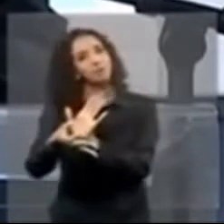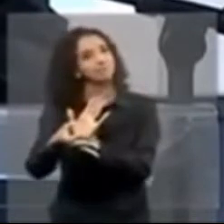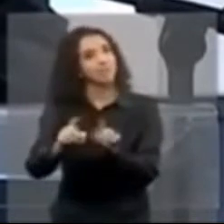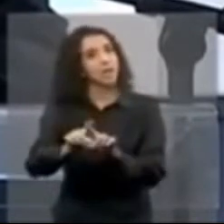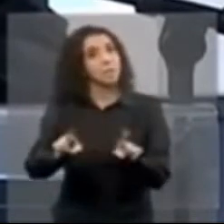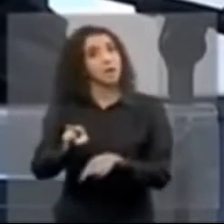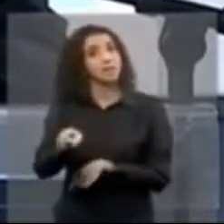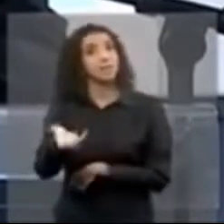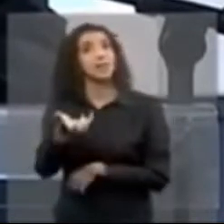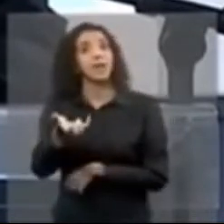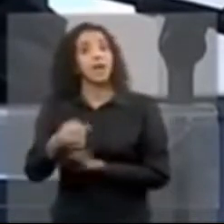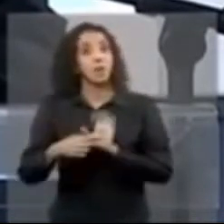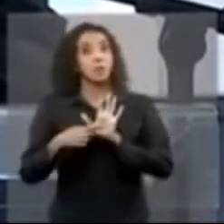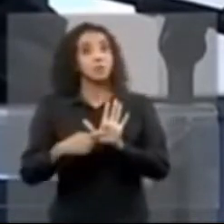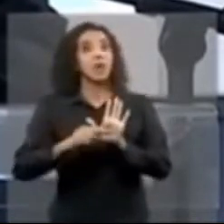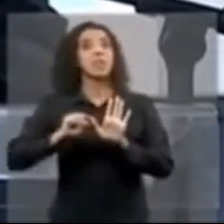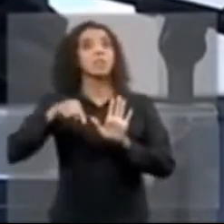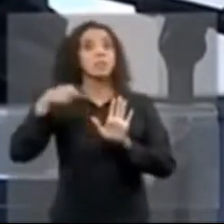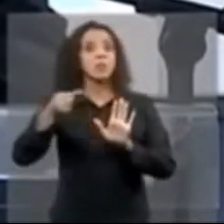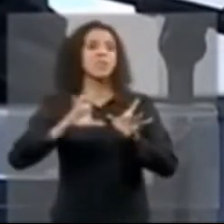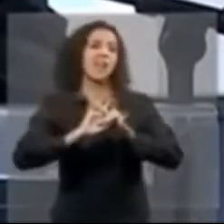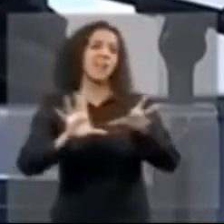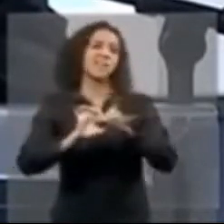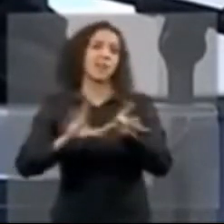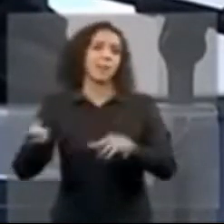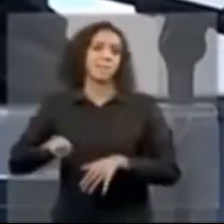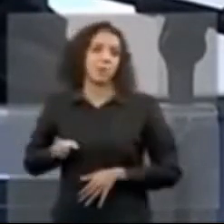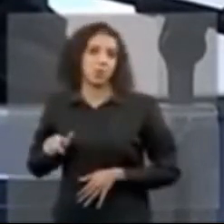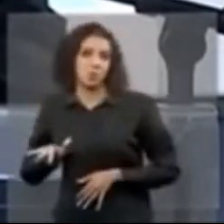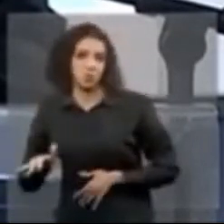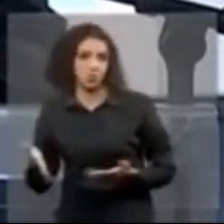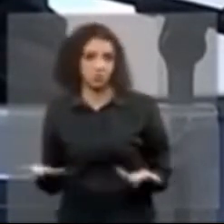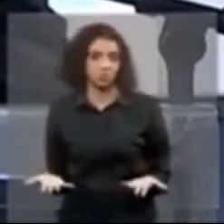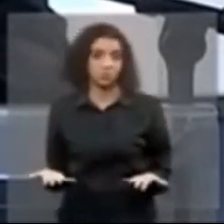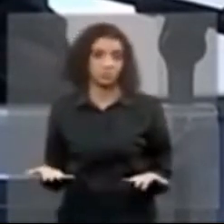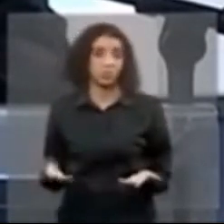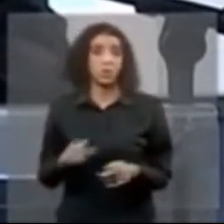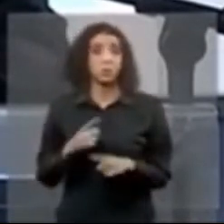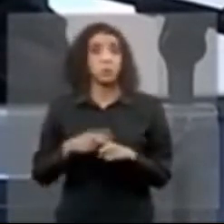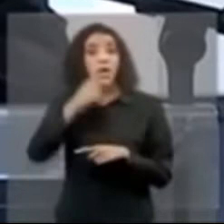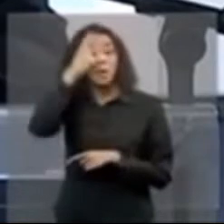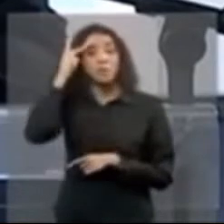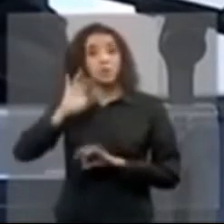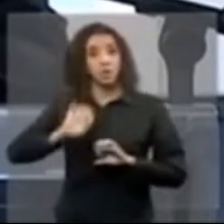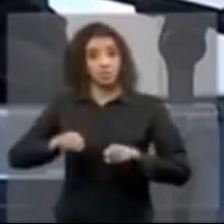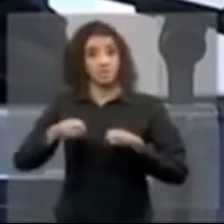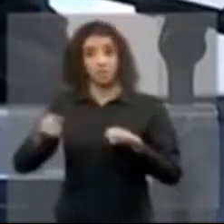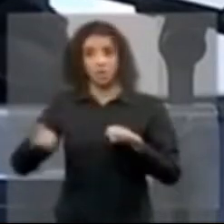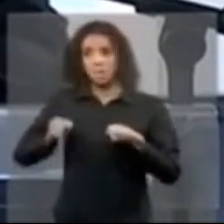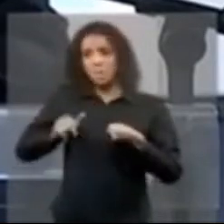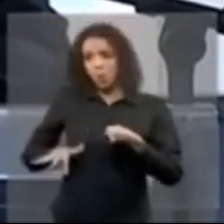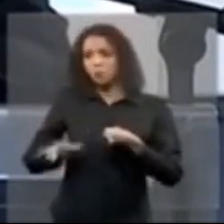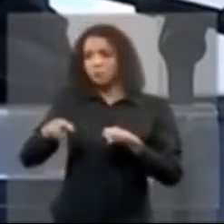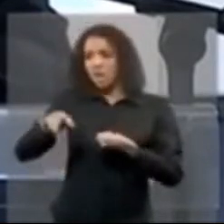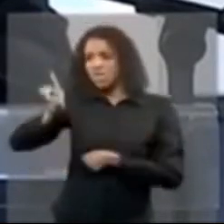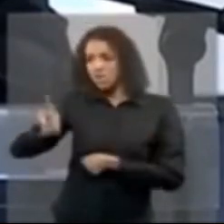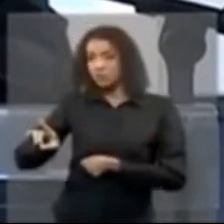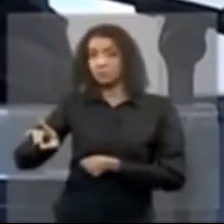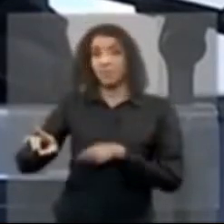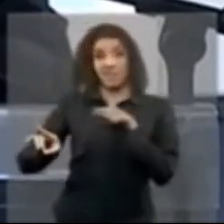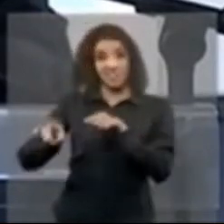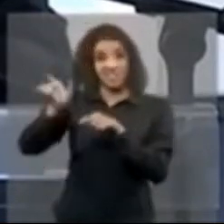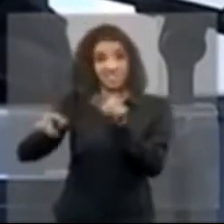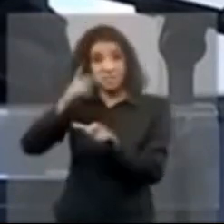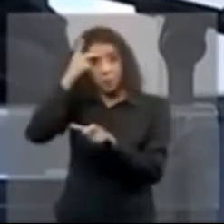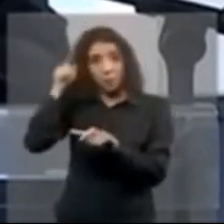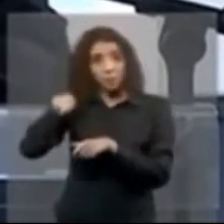o ativismo que virá em seguida. A prova disso é que os que defendem o reconhecimento do aborto como direito tiveram bem mais